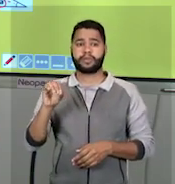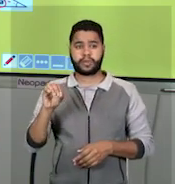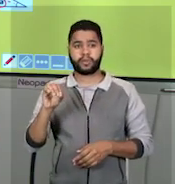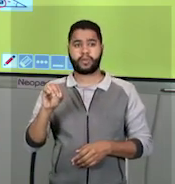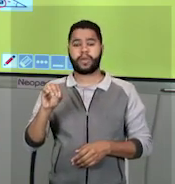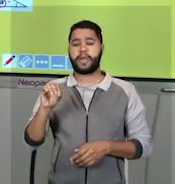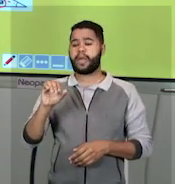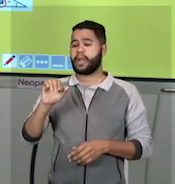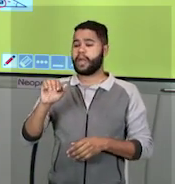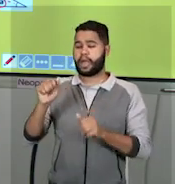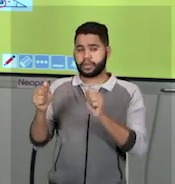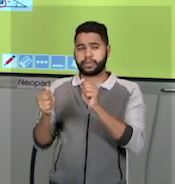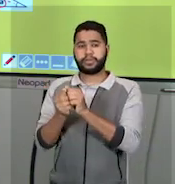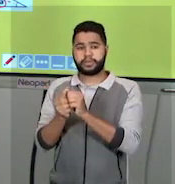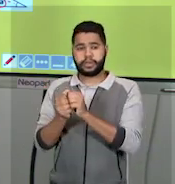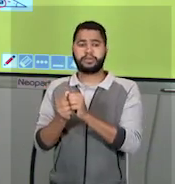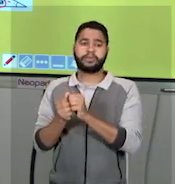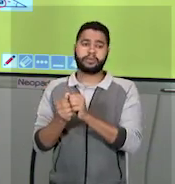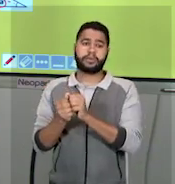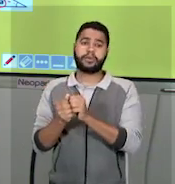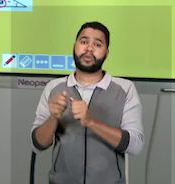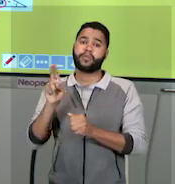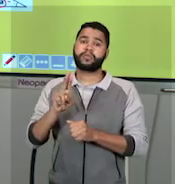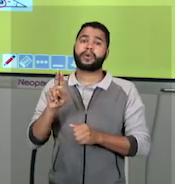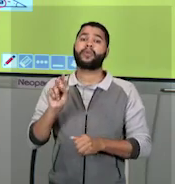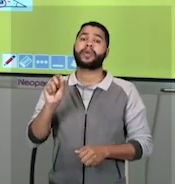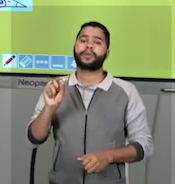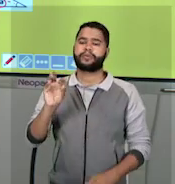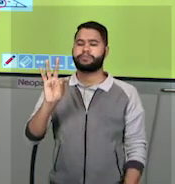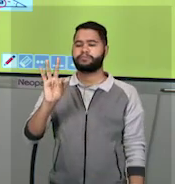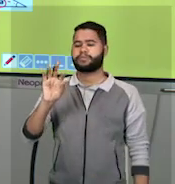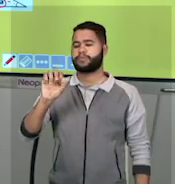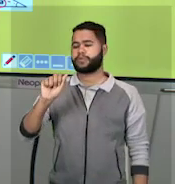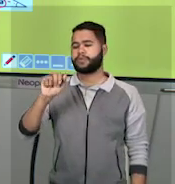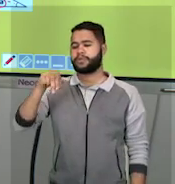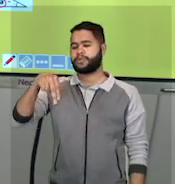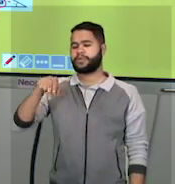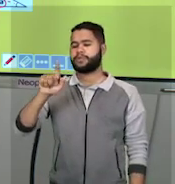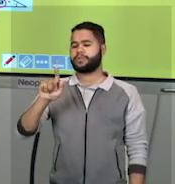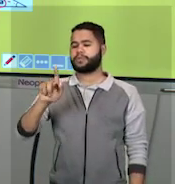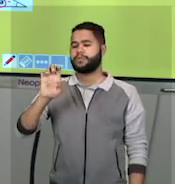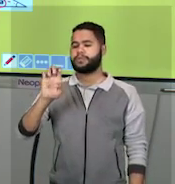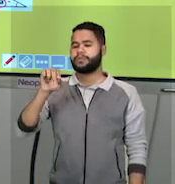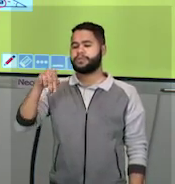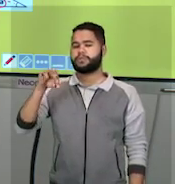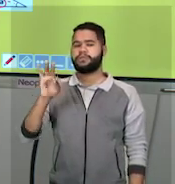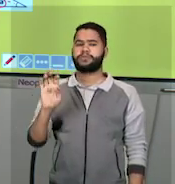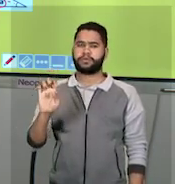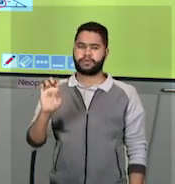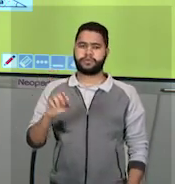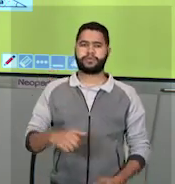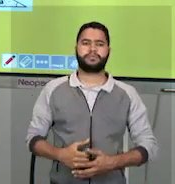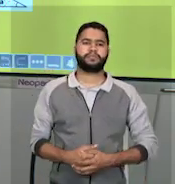hipotenusa. Eu tenho que utilizar, então, a tangente. Então, vamos fazer aqui no quadro.